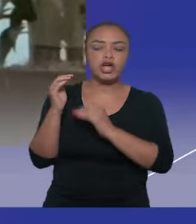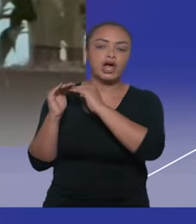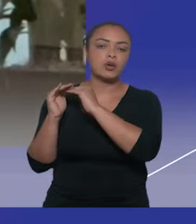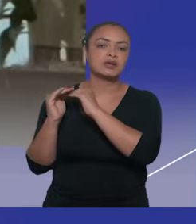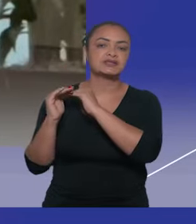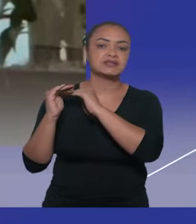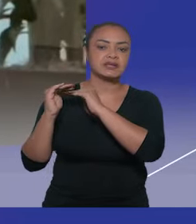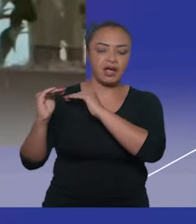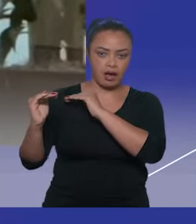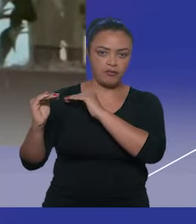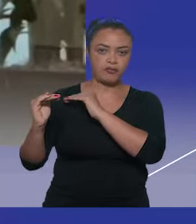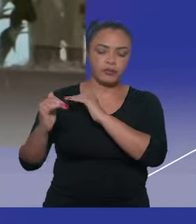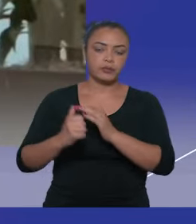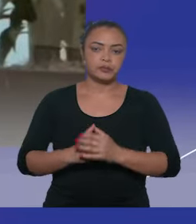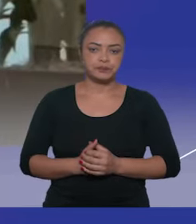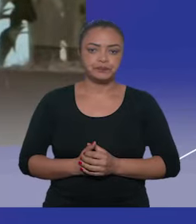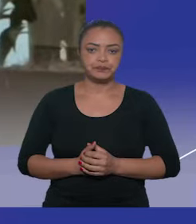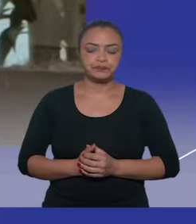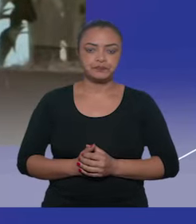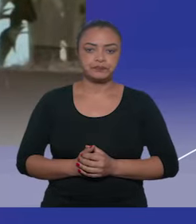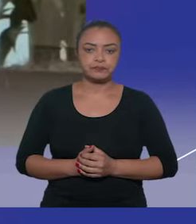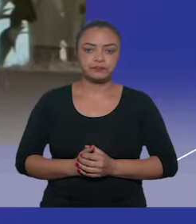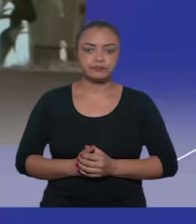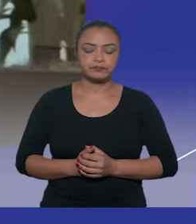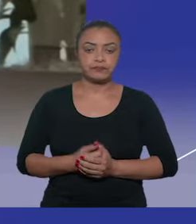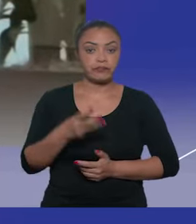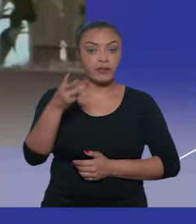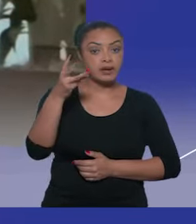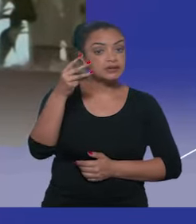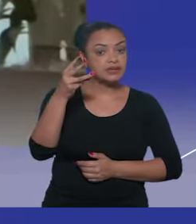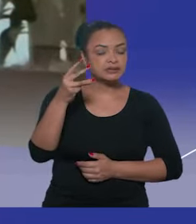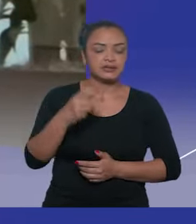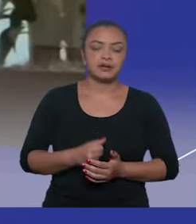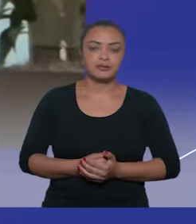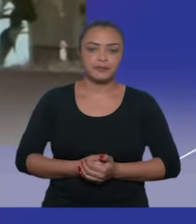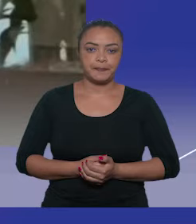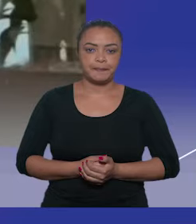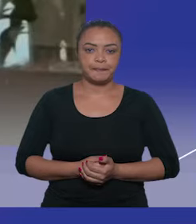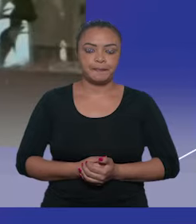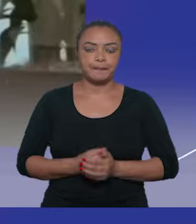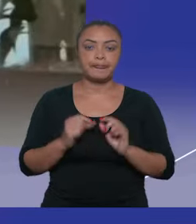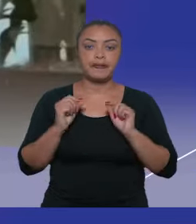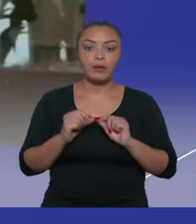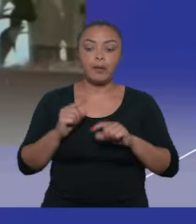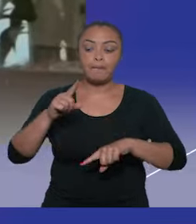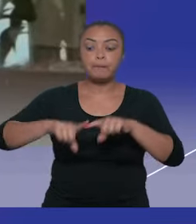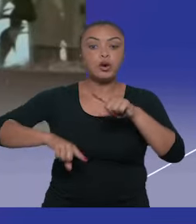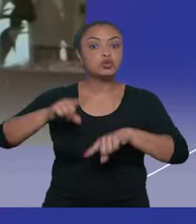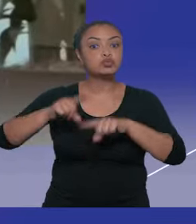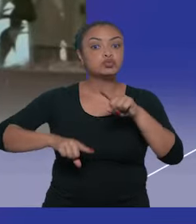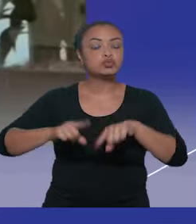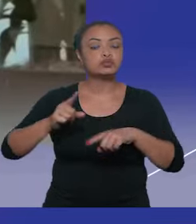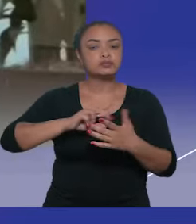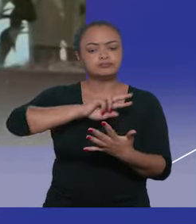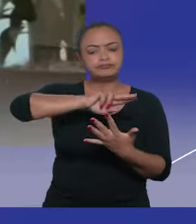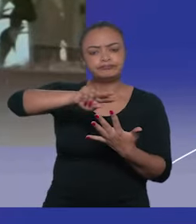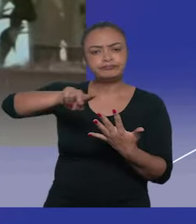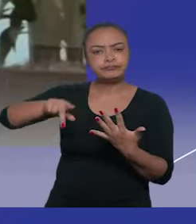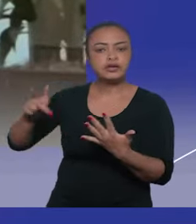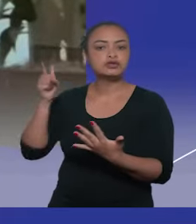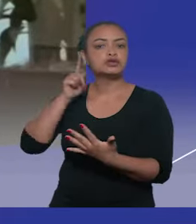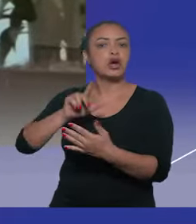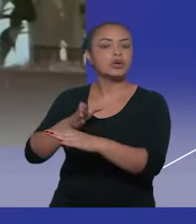extremamente interessante para o investidor buscar uma moeda mais estável, que traz um pouco de estabilidade nos seus